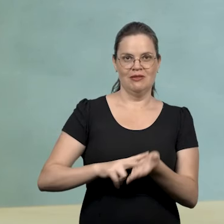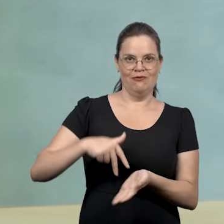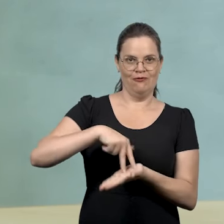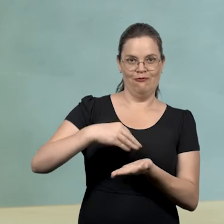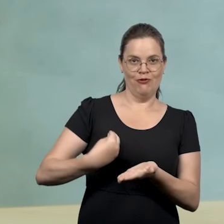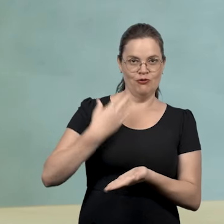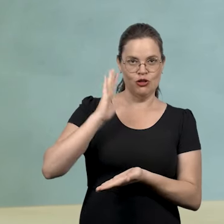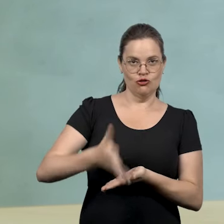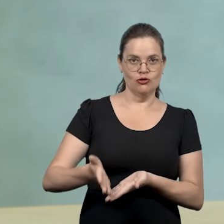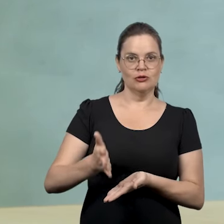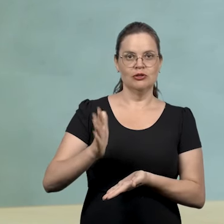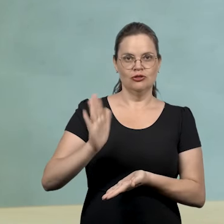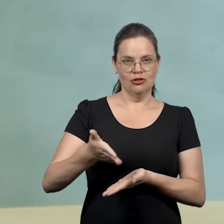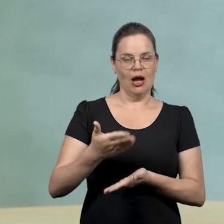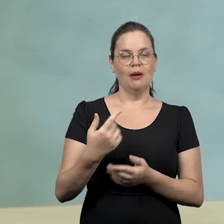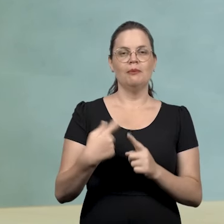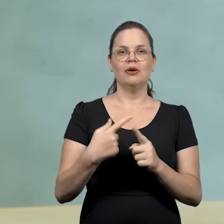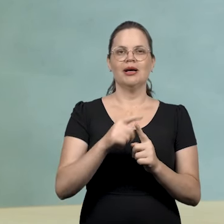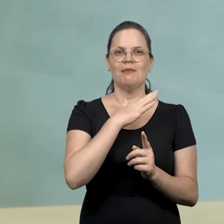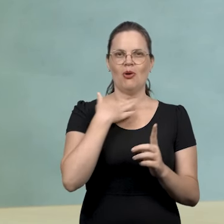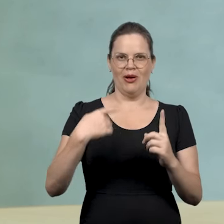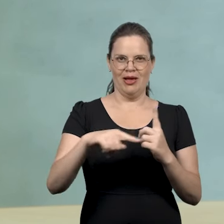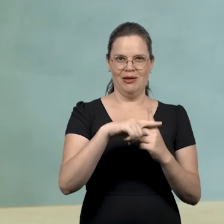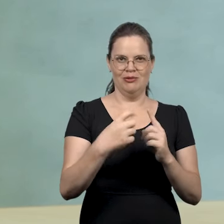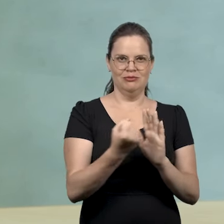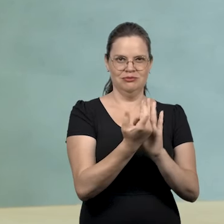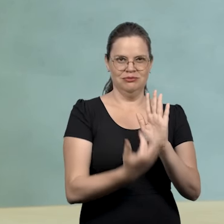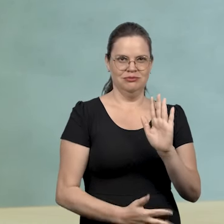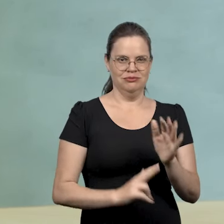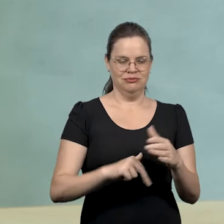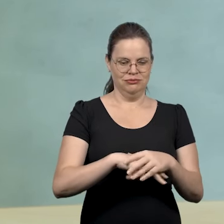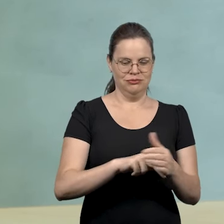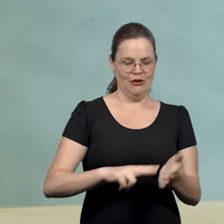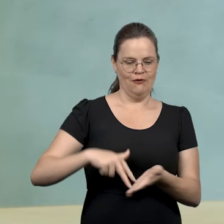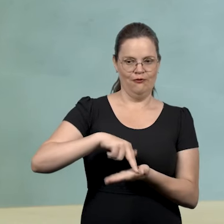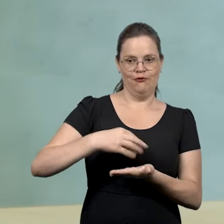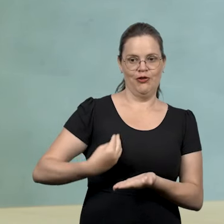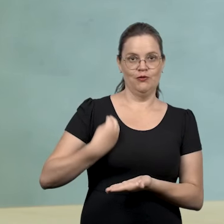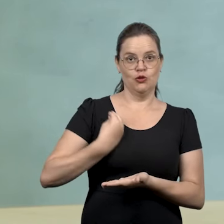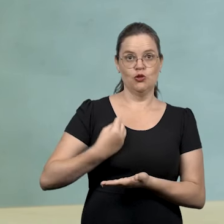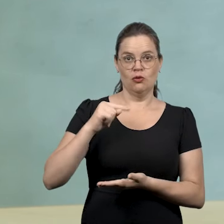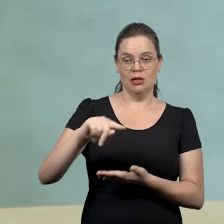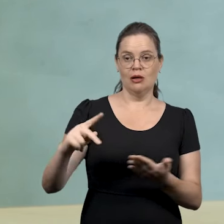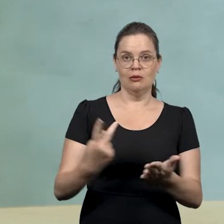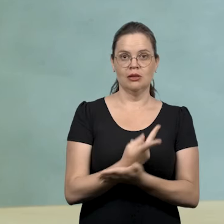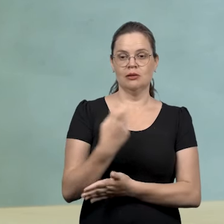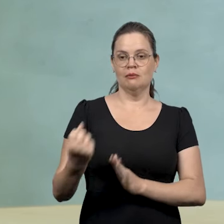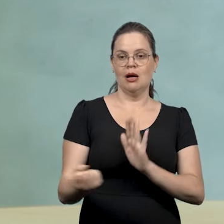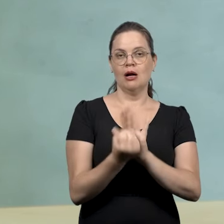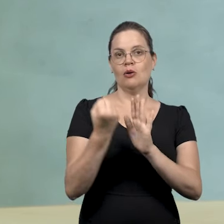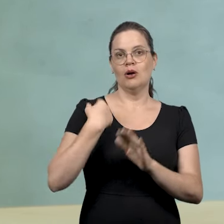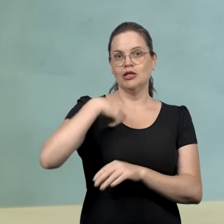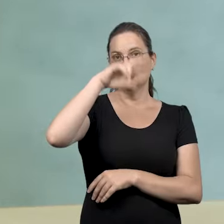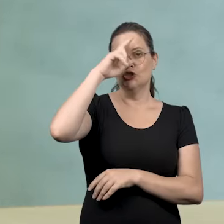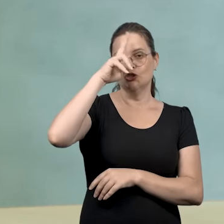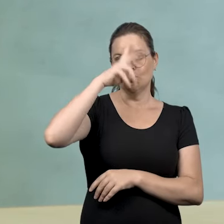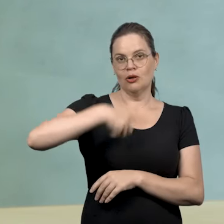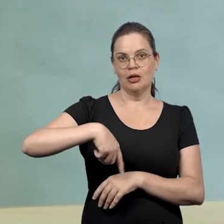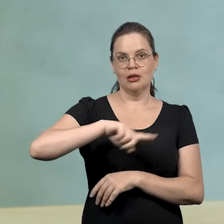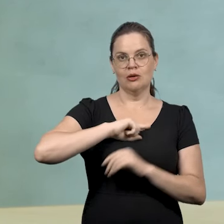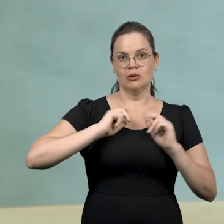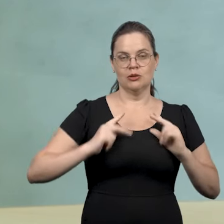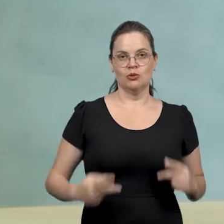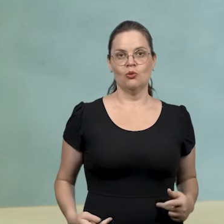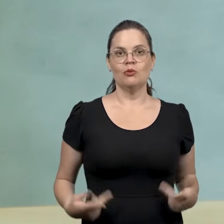Jesus. Não é um episódio marcante, um episódio real em meio à igreja, um episódio que marcou a história da